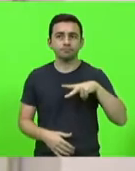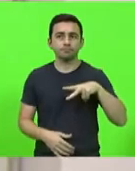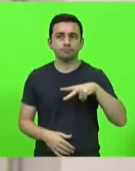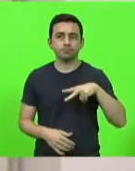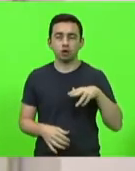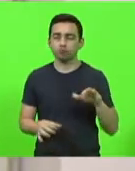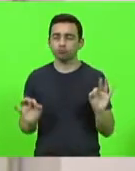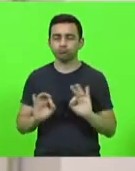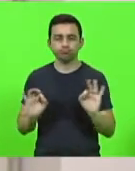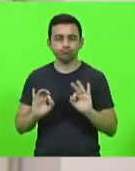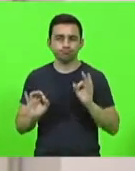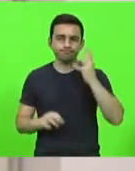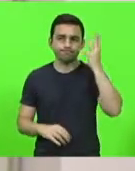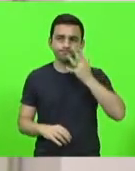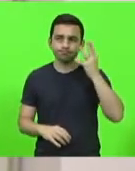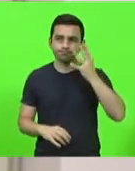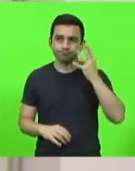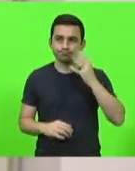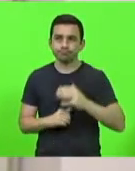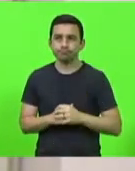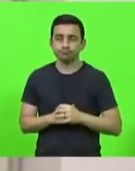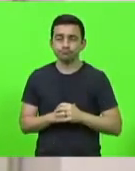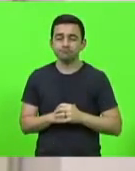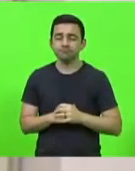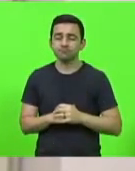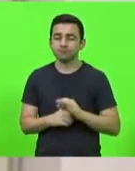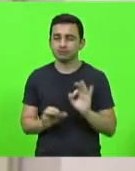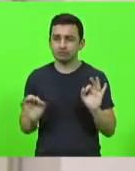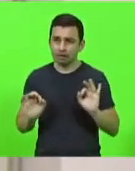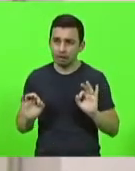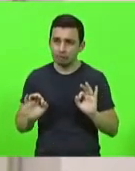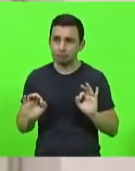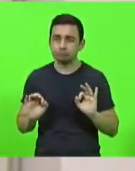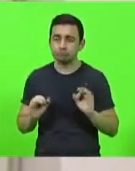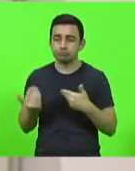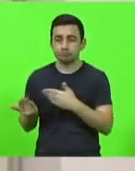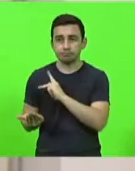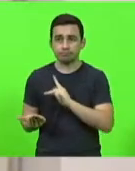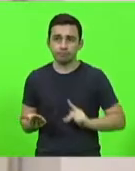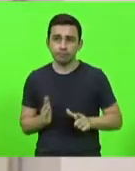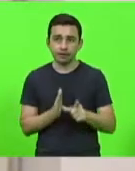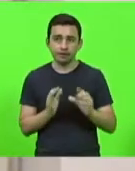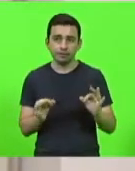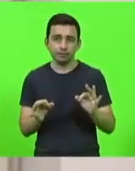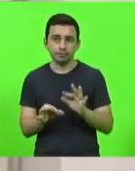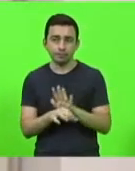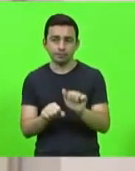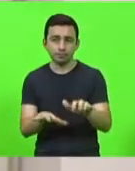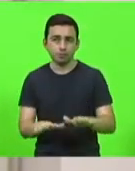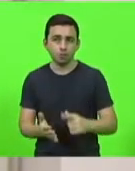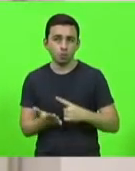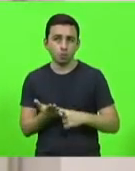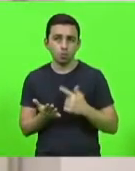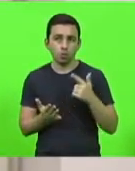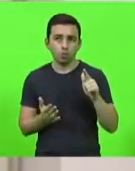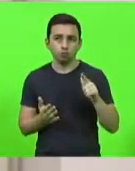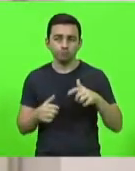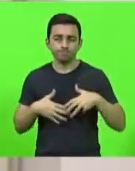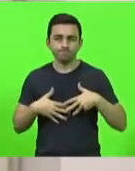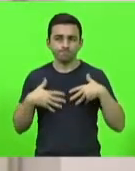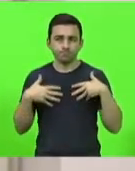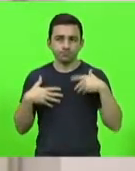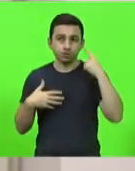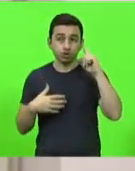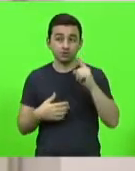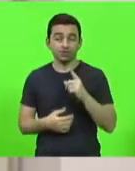Não houve oradores inscritos. Nada mais havendo a tratar, senhor presidente, antes de encerrar a sessão, convocou outra solene para o